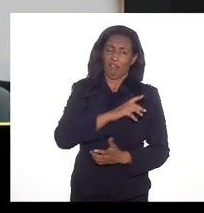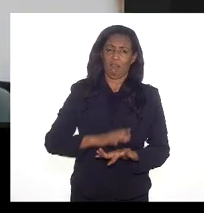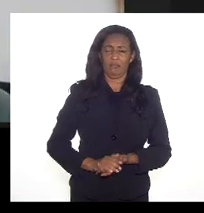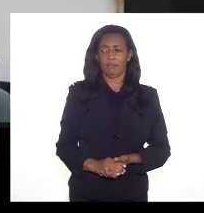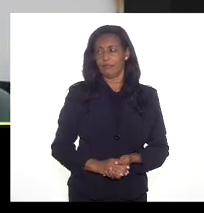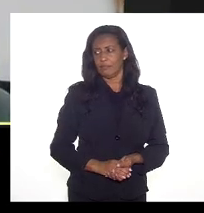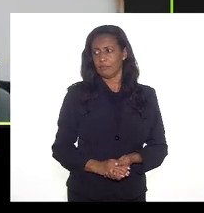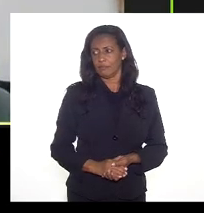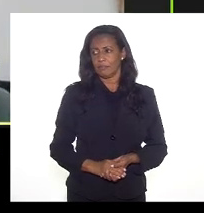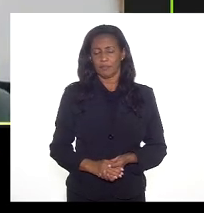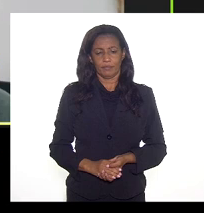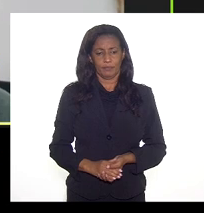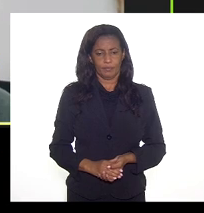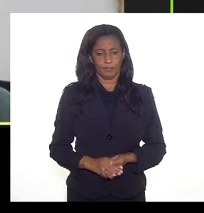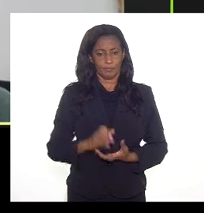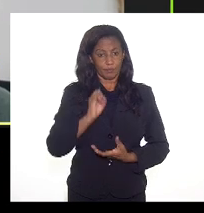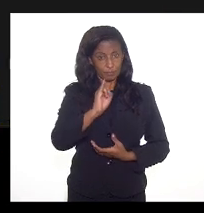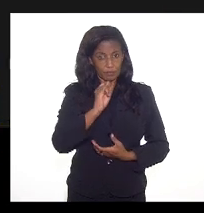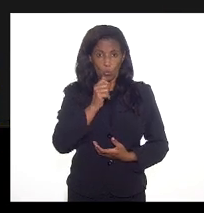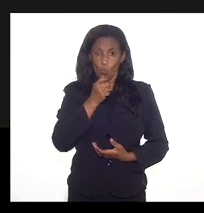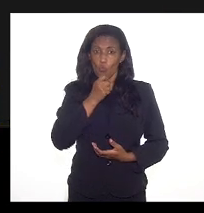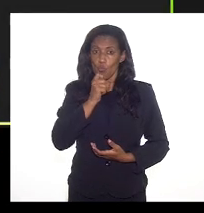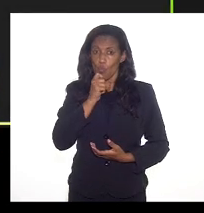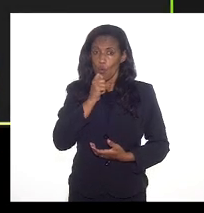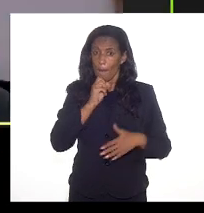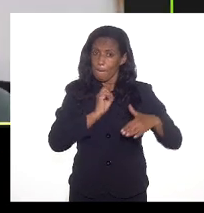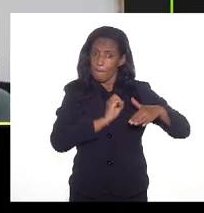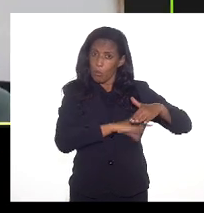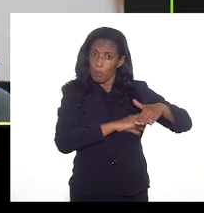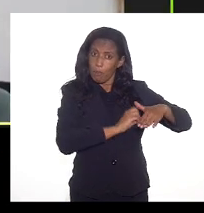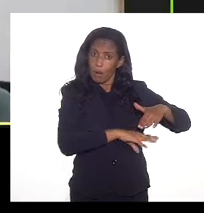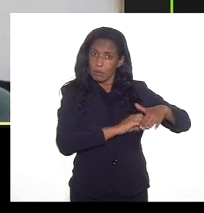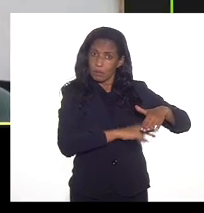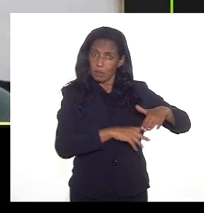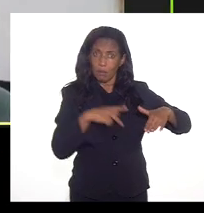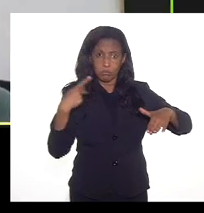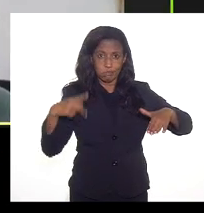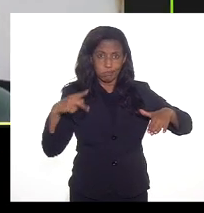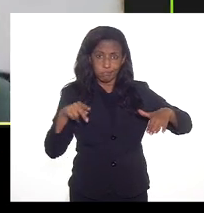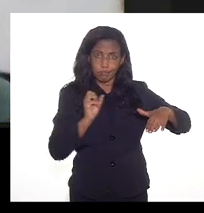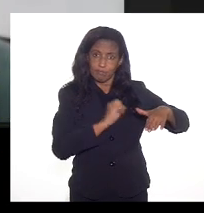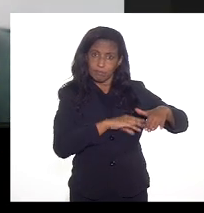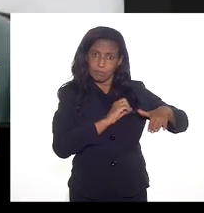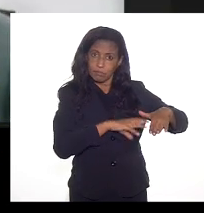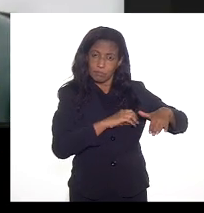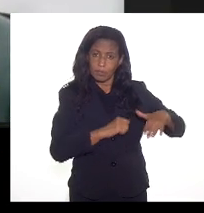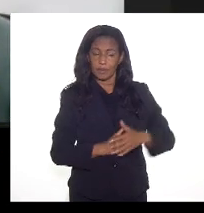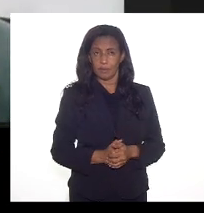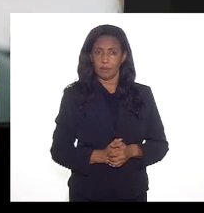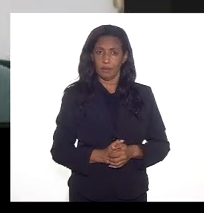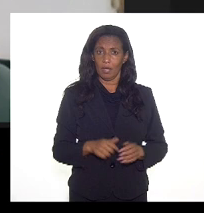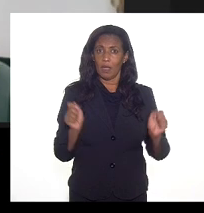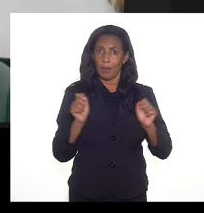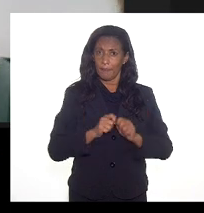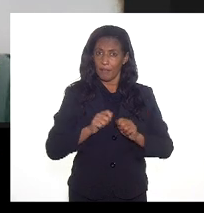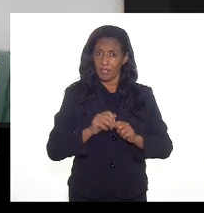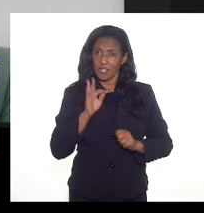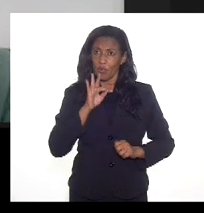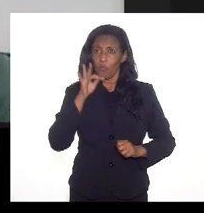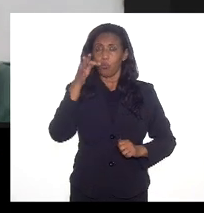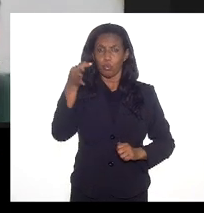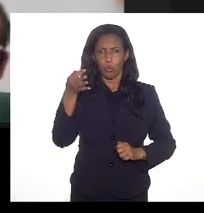Isso sim. Se a gente não tem uma poupança para fazer